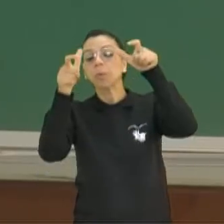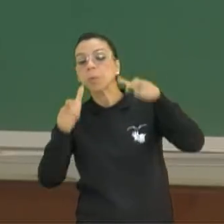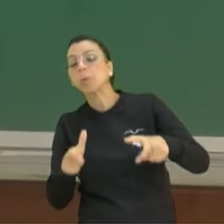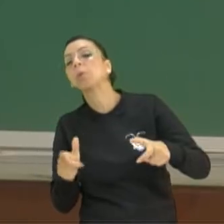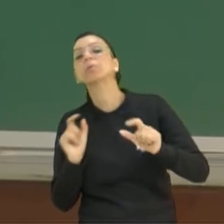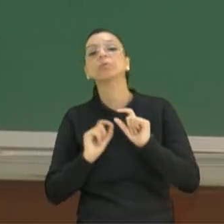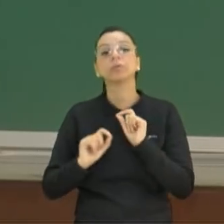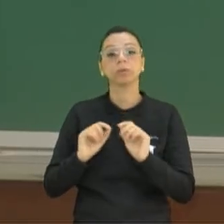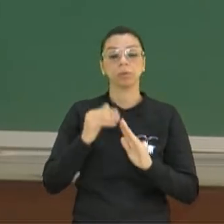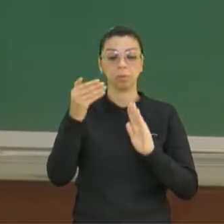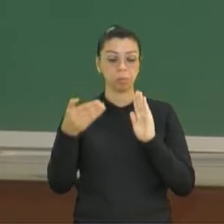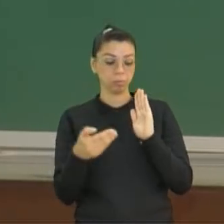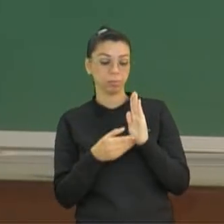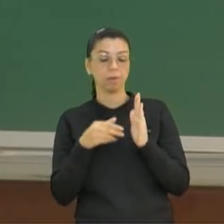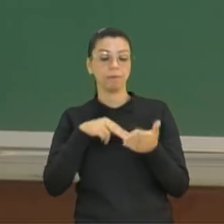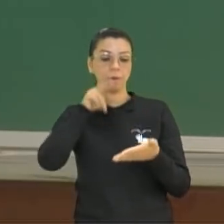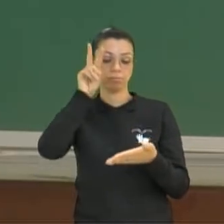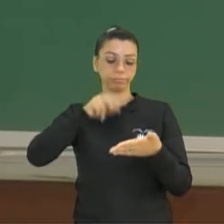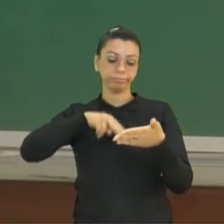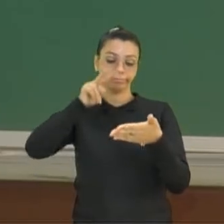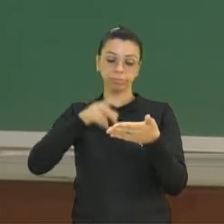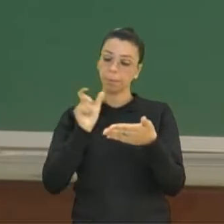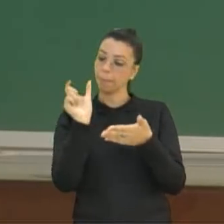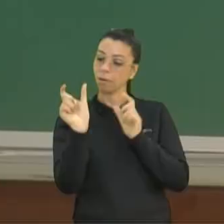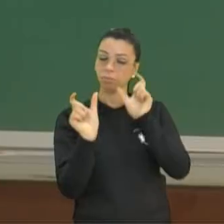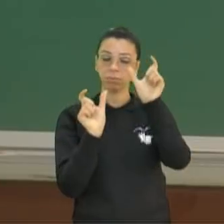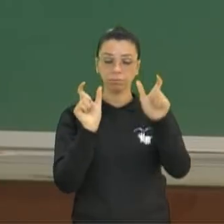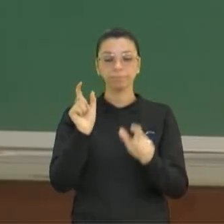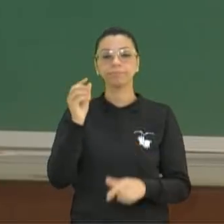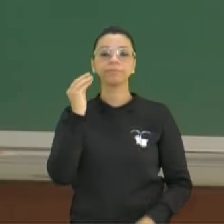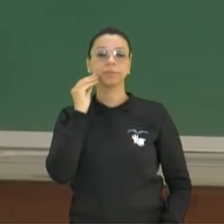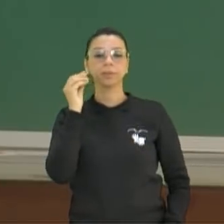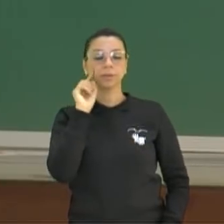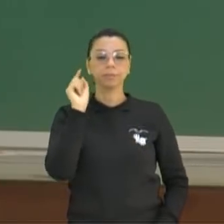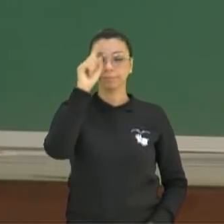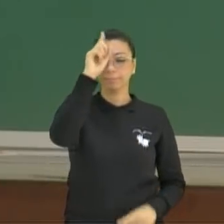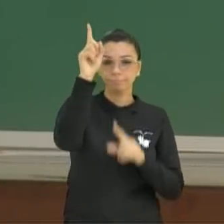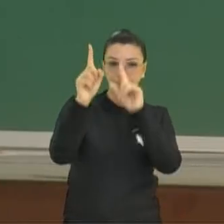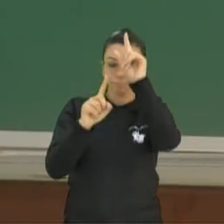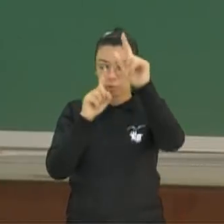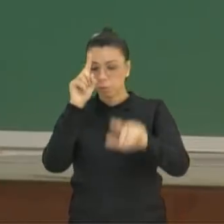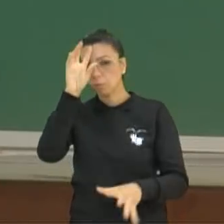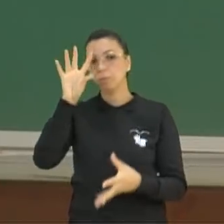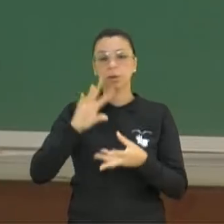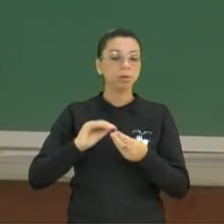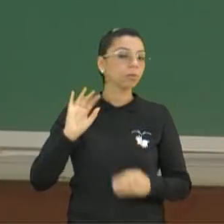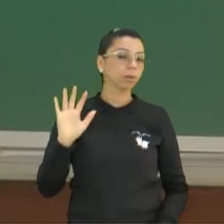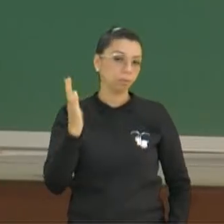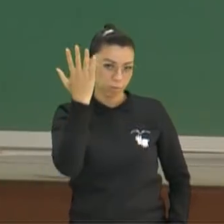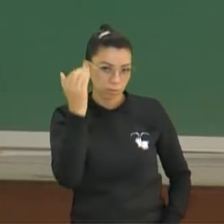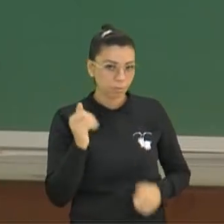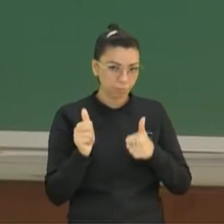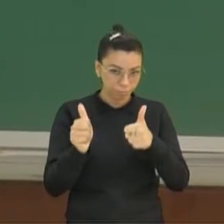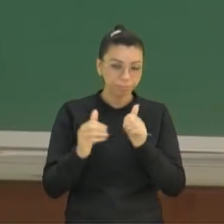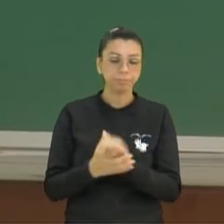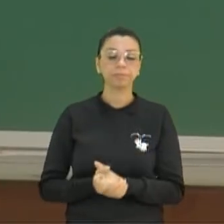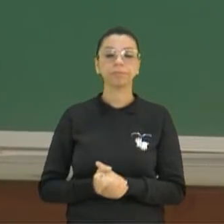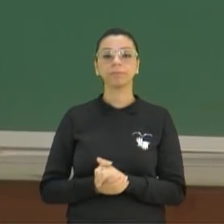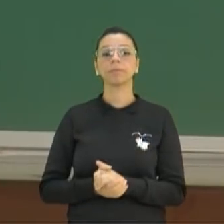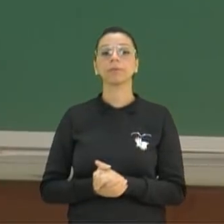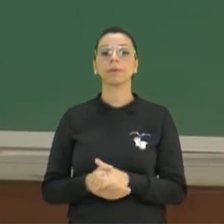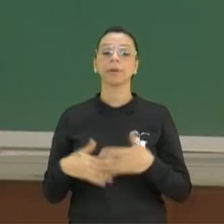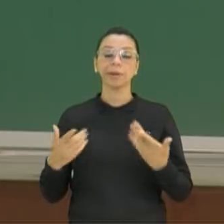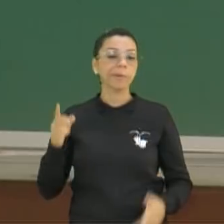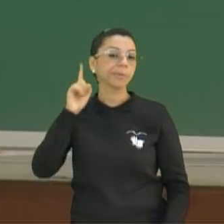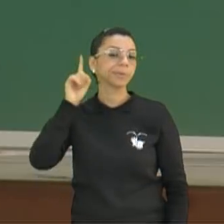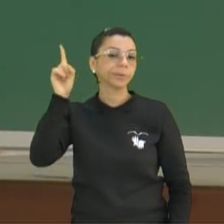Tudo isso você vai olhando as palavrinhas e vai tentando adivinhar, certo? Vai tentando, né? Entender o que aconteceu, beleza? Então eles estão contando um